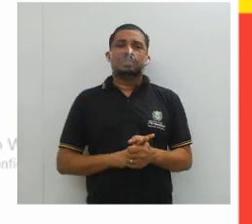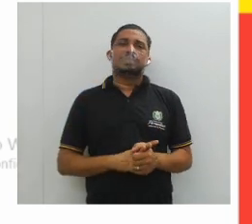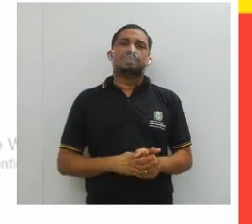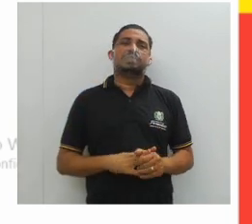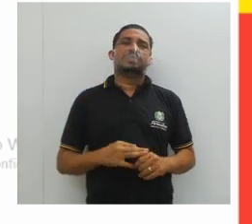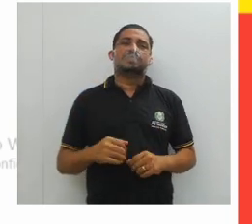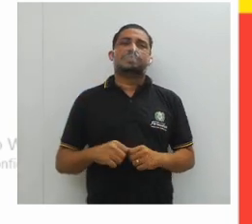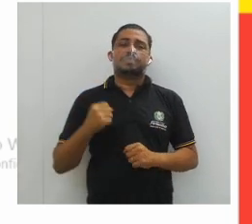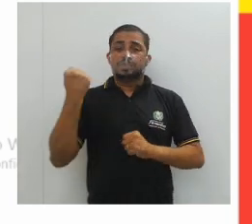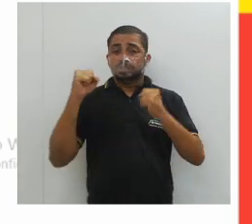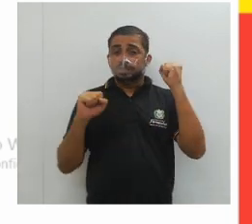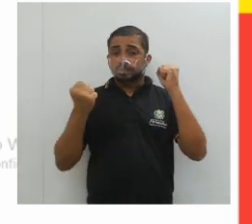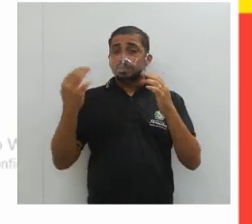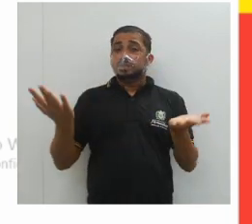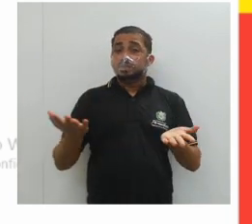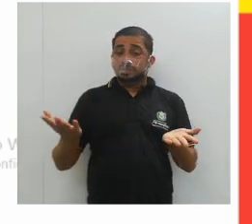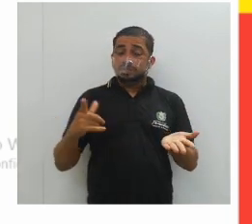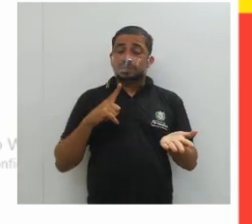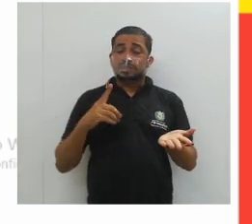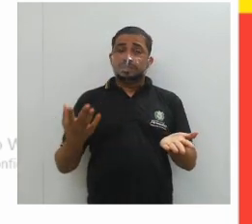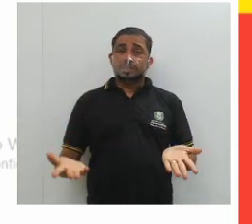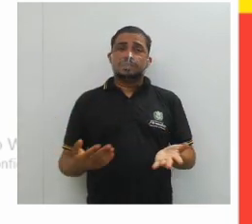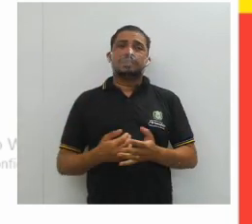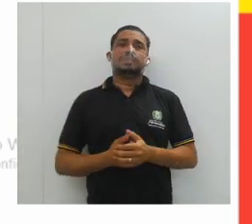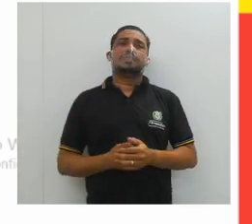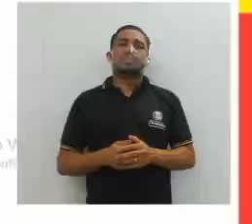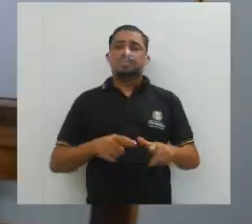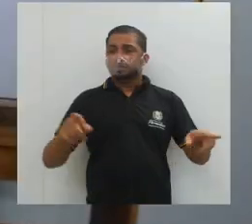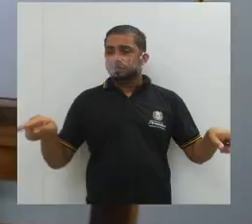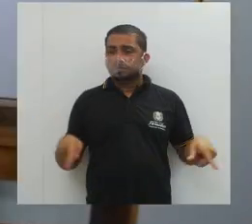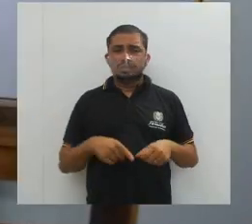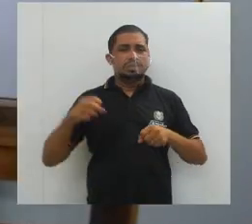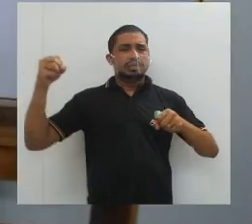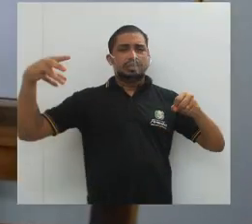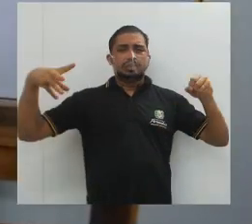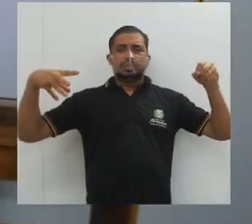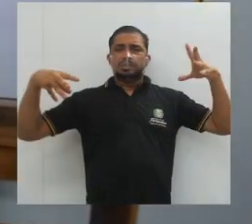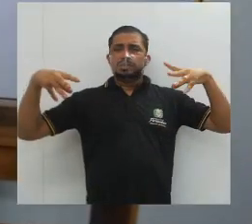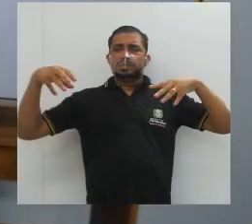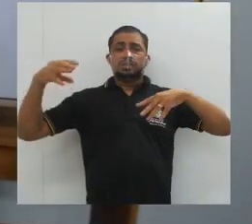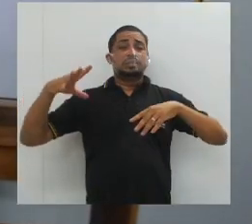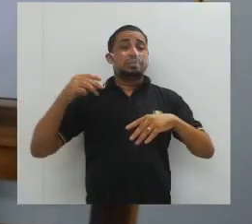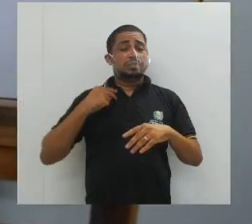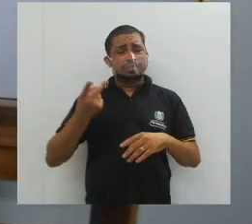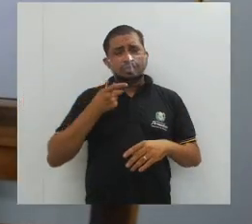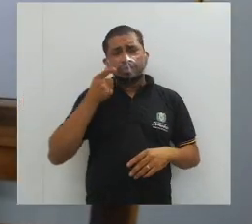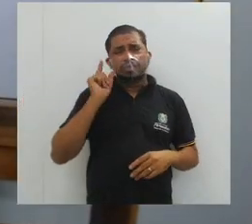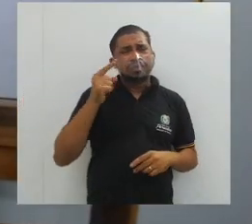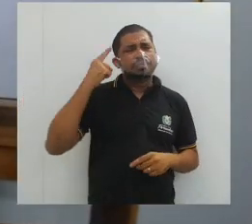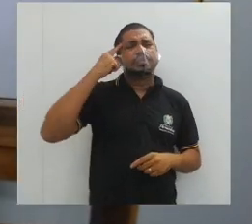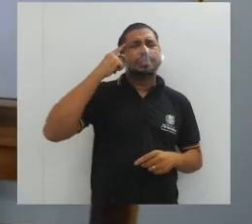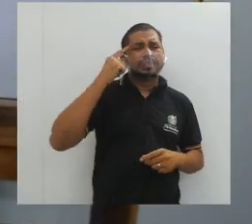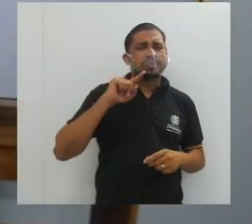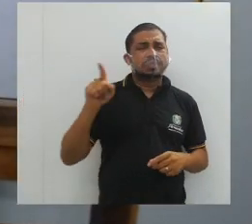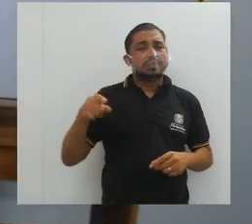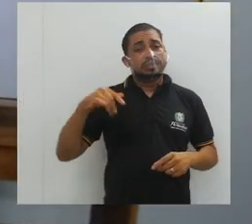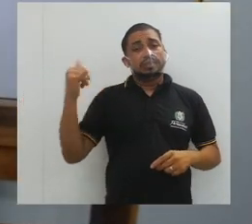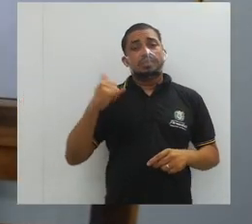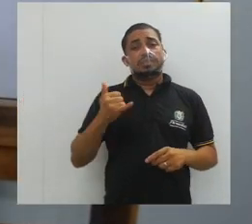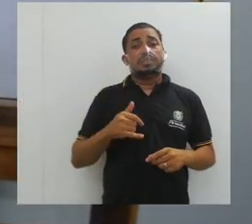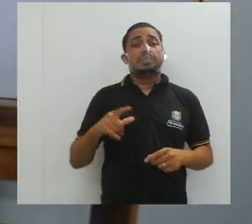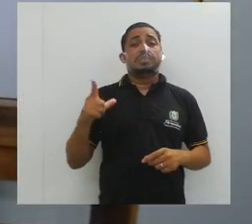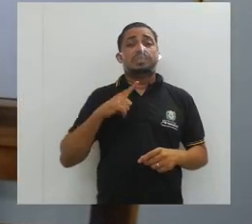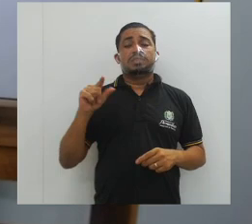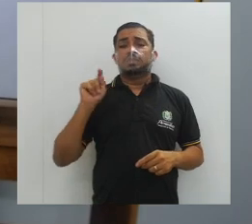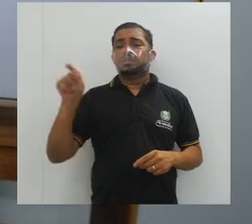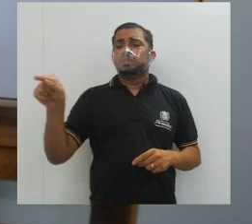a energia elétrica, que agora está aqui, ó, esse estúdio todo cheio de lâmpadas. E eu dizia ontem, né, imagina que essa energia que a gente